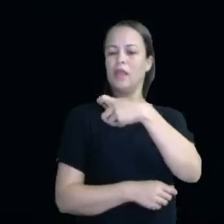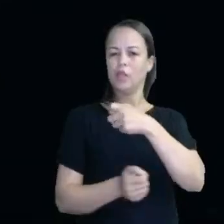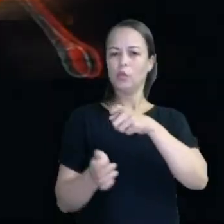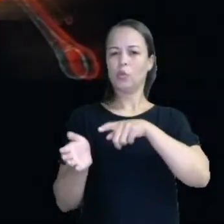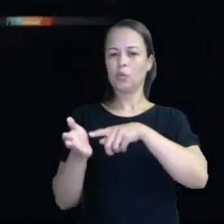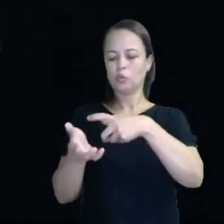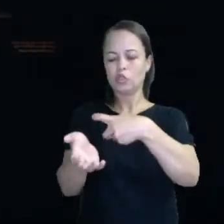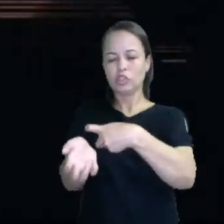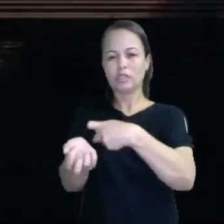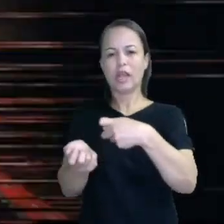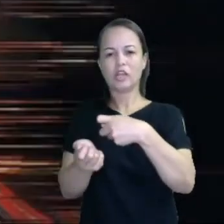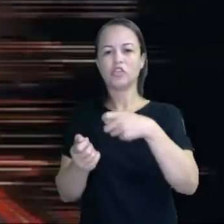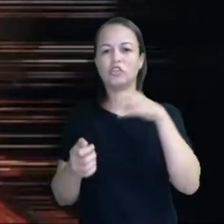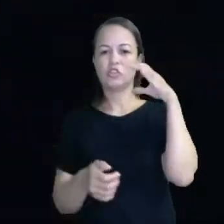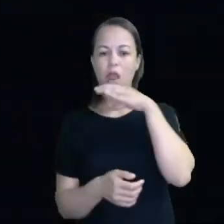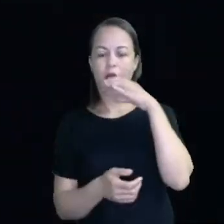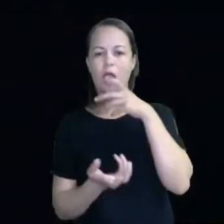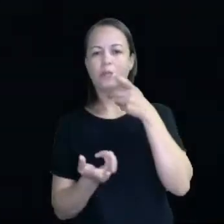rápidos.